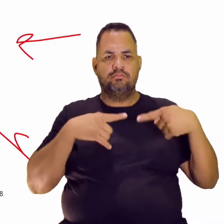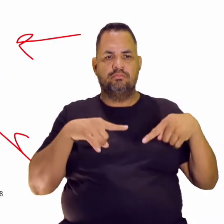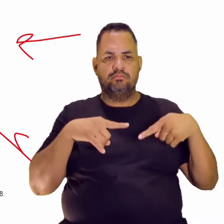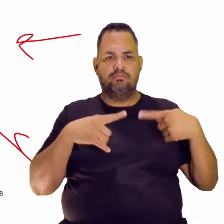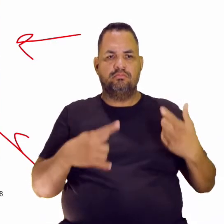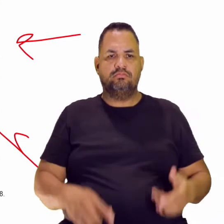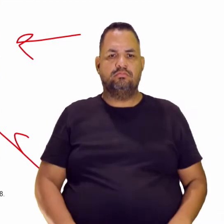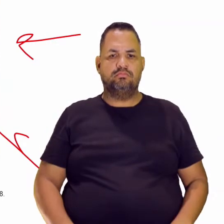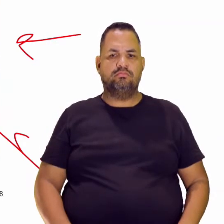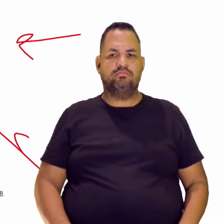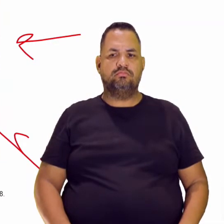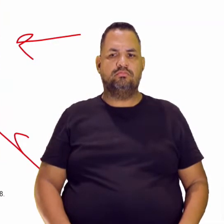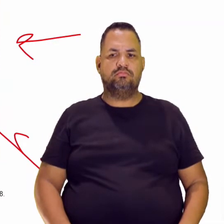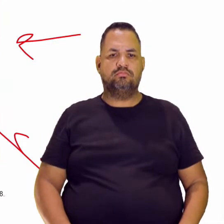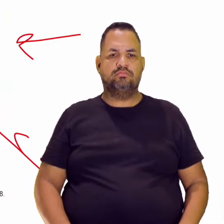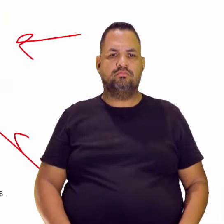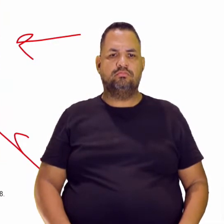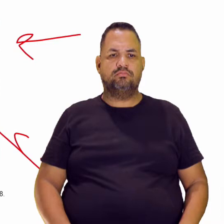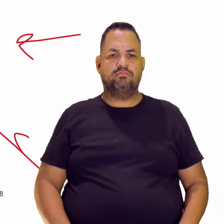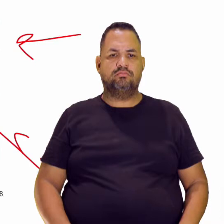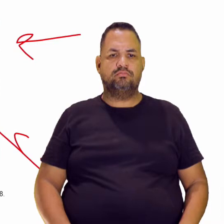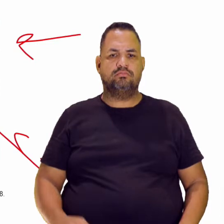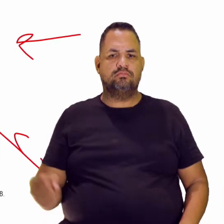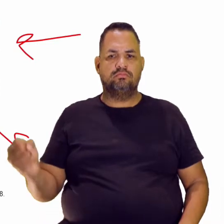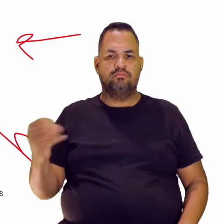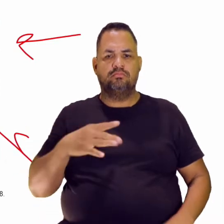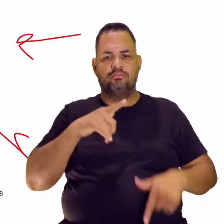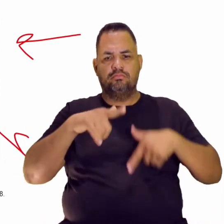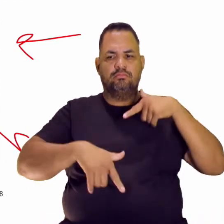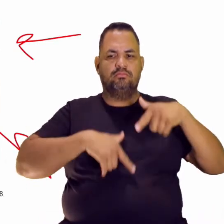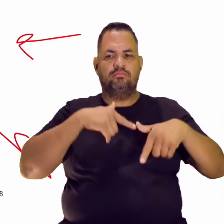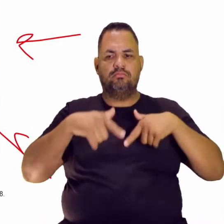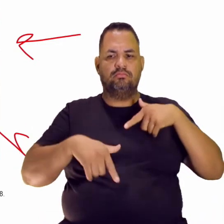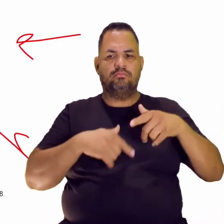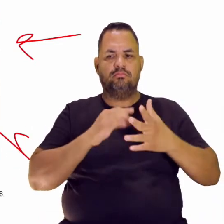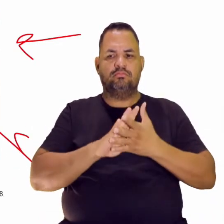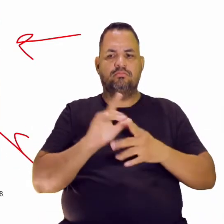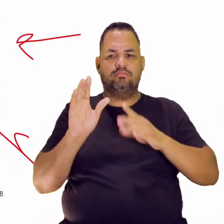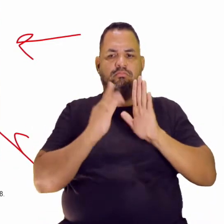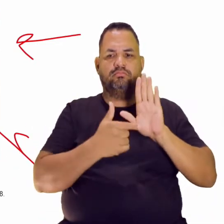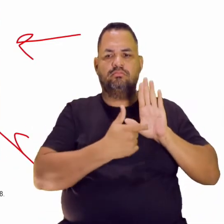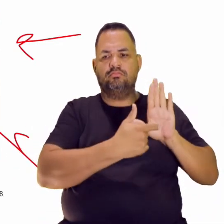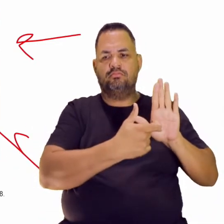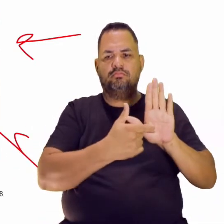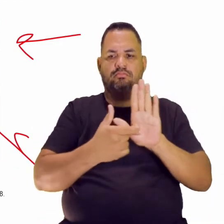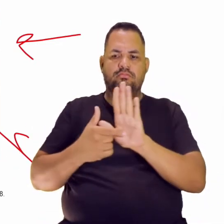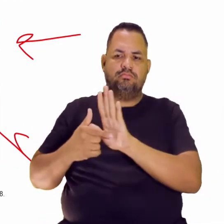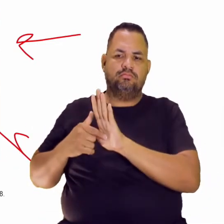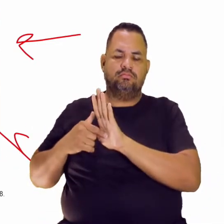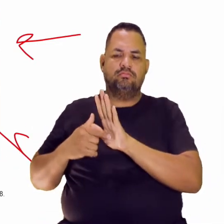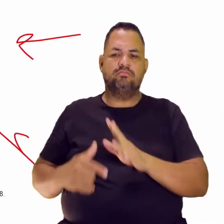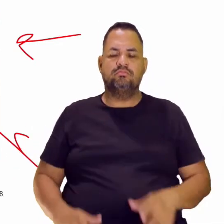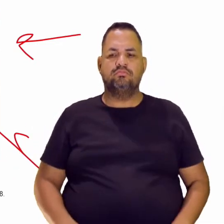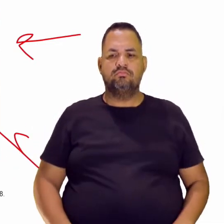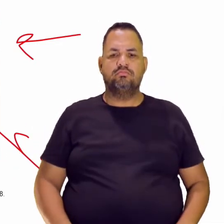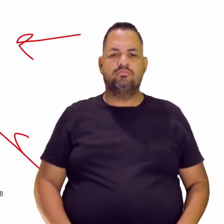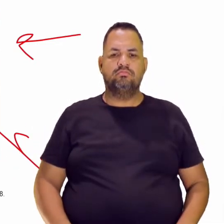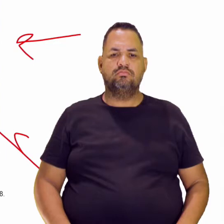contradita através de novos trabalhos que foram expostos